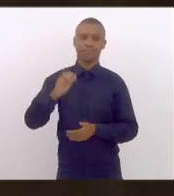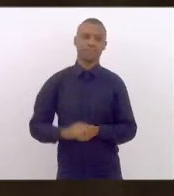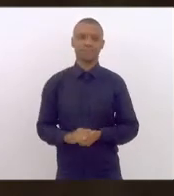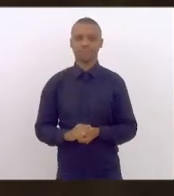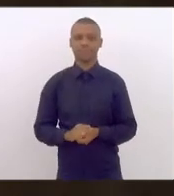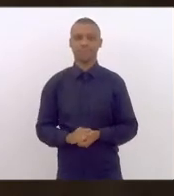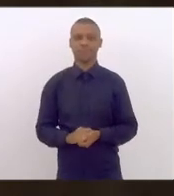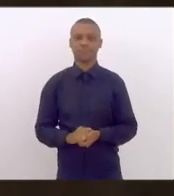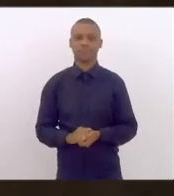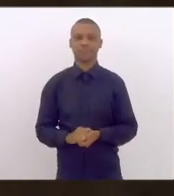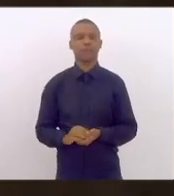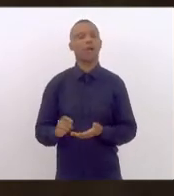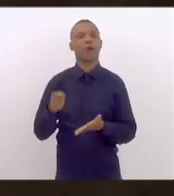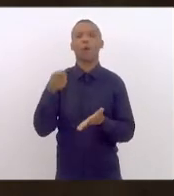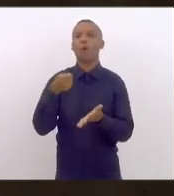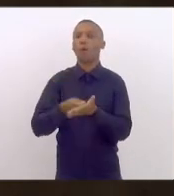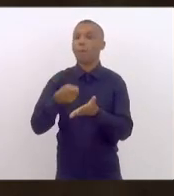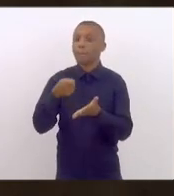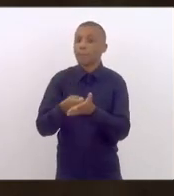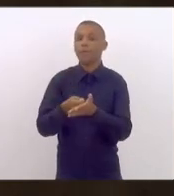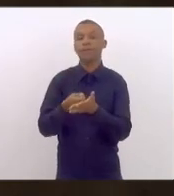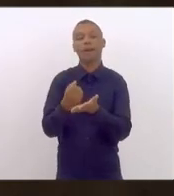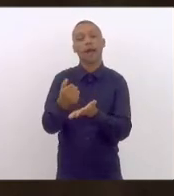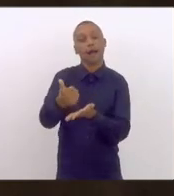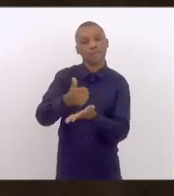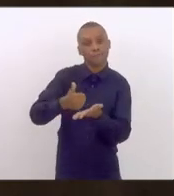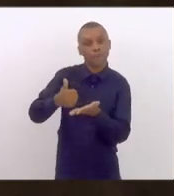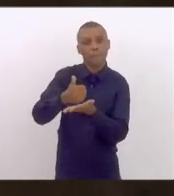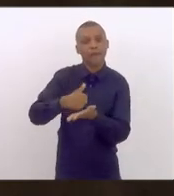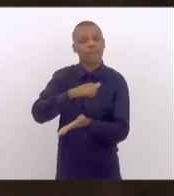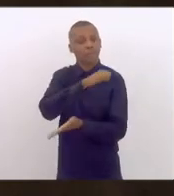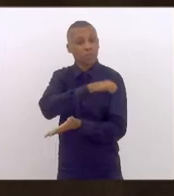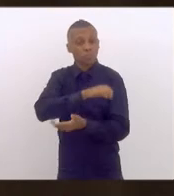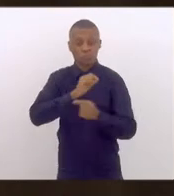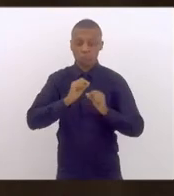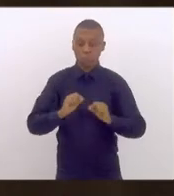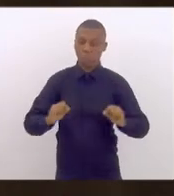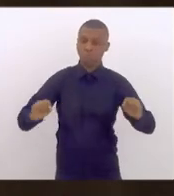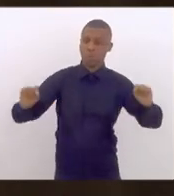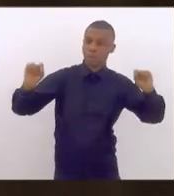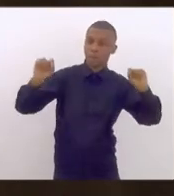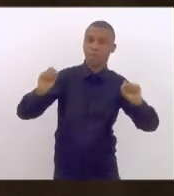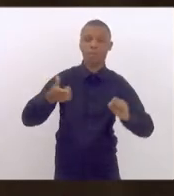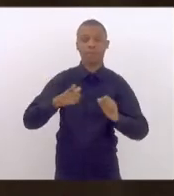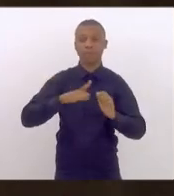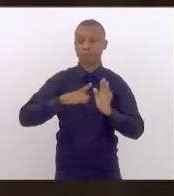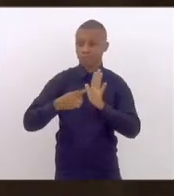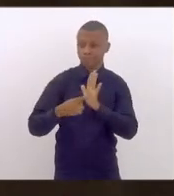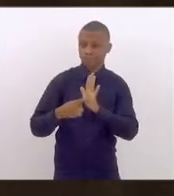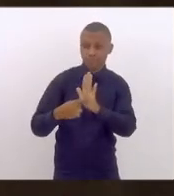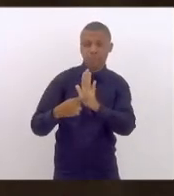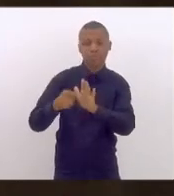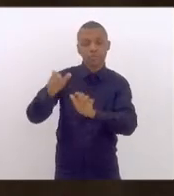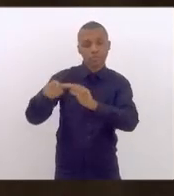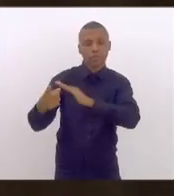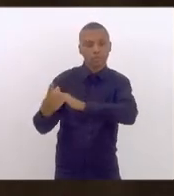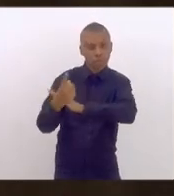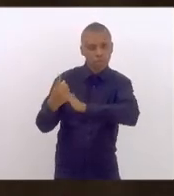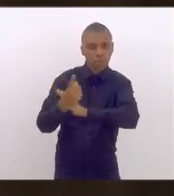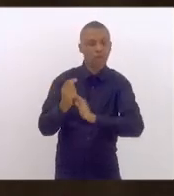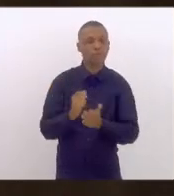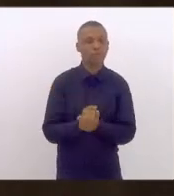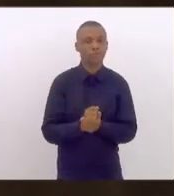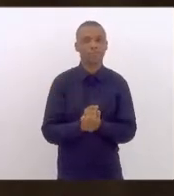que obriga as farmácias situadas no estado do Rio de Janeiro a manter a disposição dos consumidores